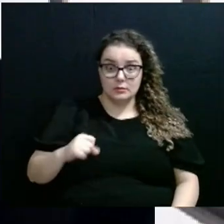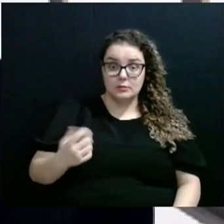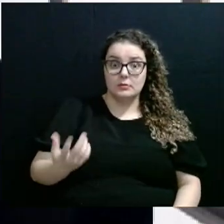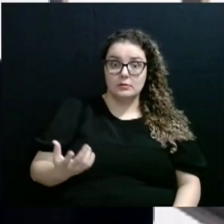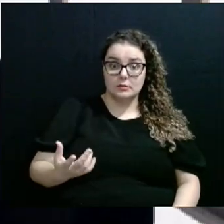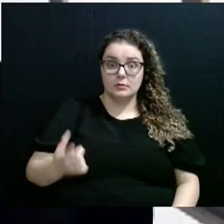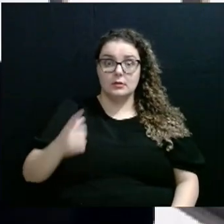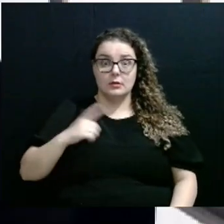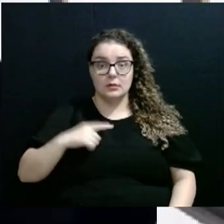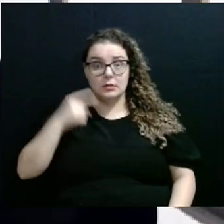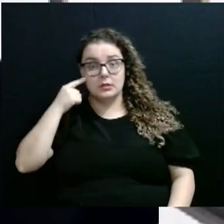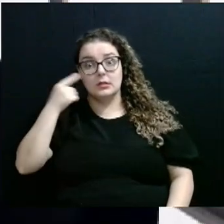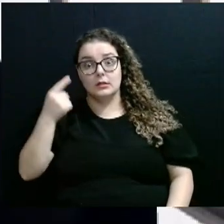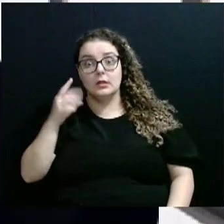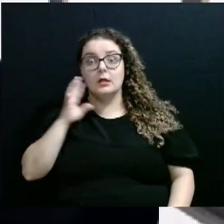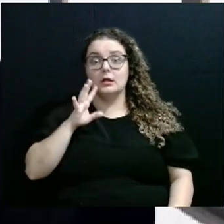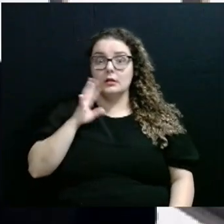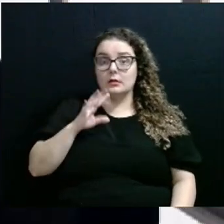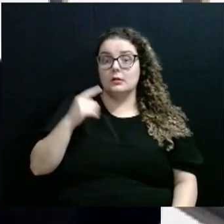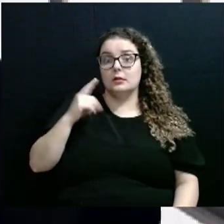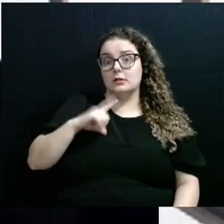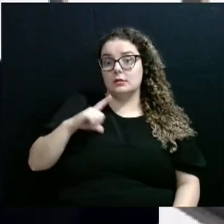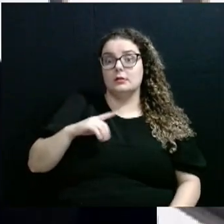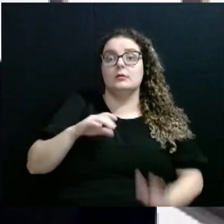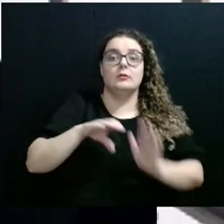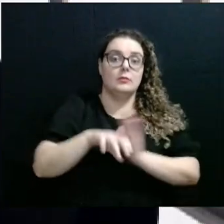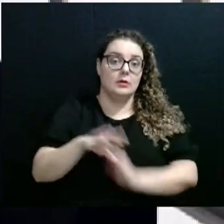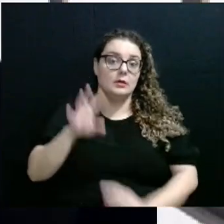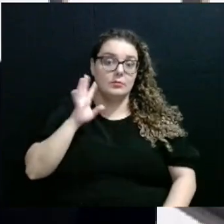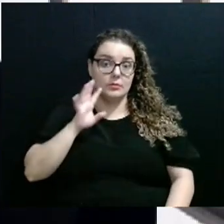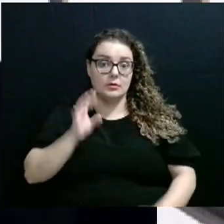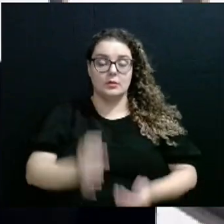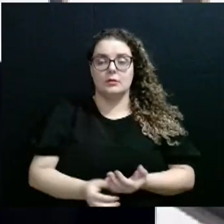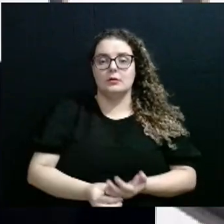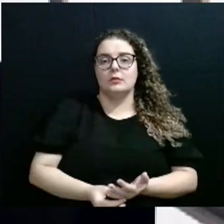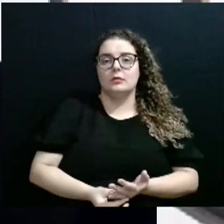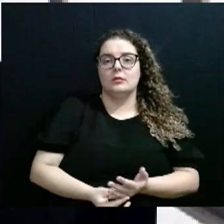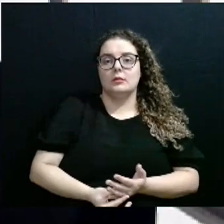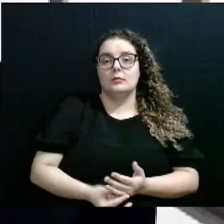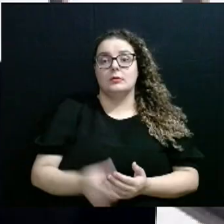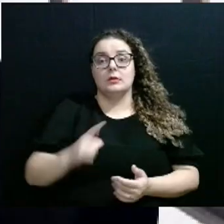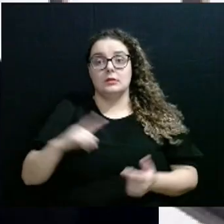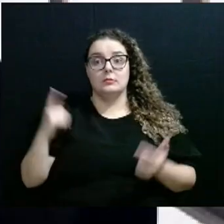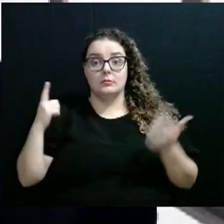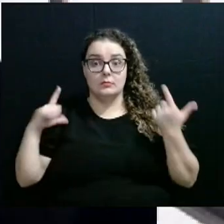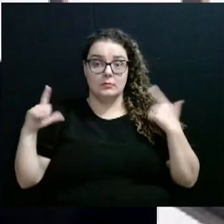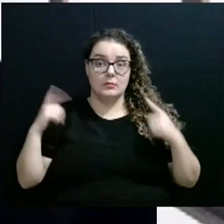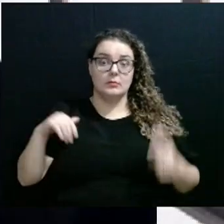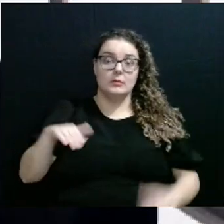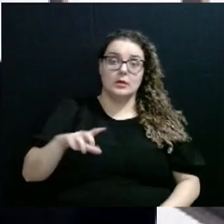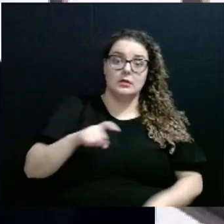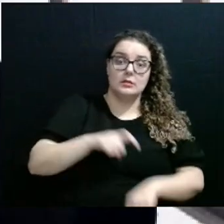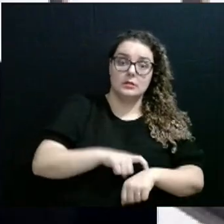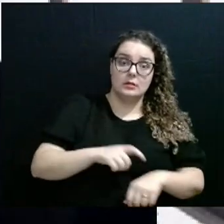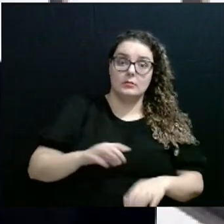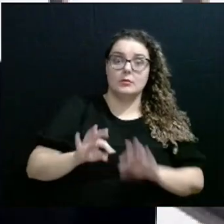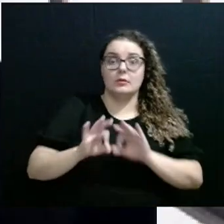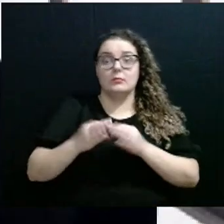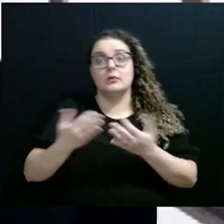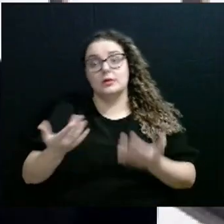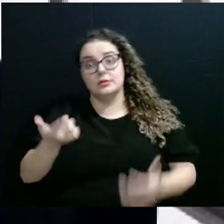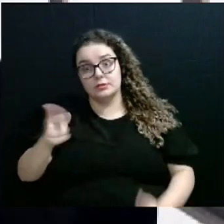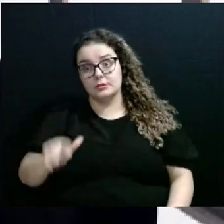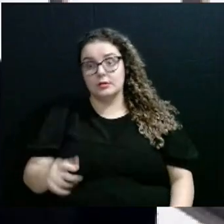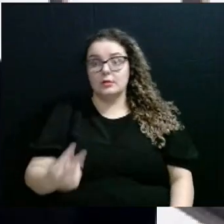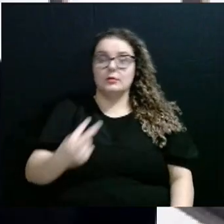legais, tem uma ideia, né, para que a pessoa possa ter mais lazer, possa ter mais tempo com a família, mas, de novo, isso não pode se